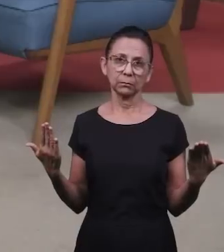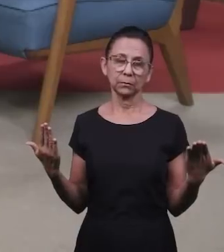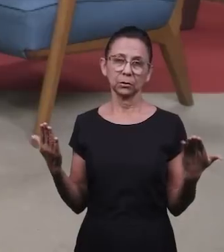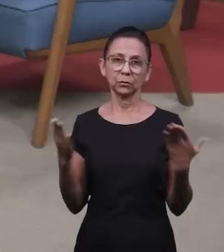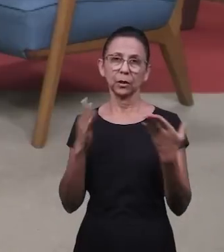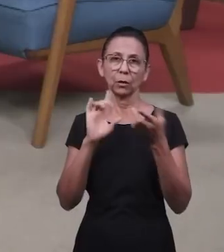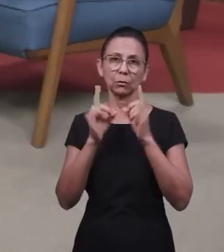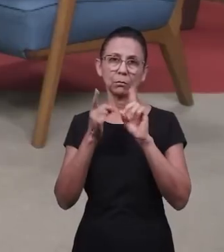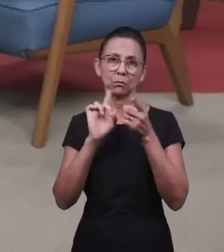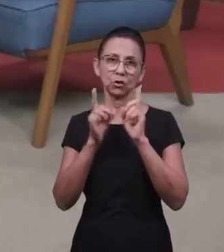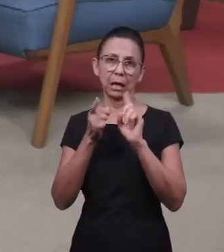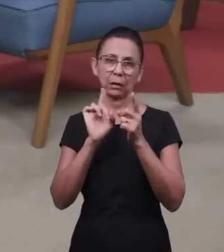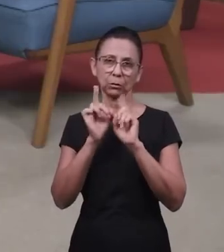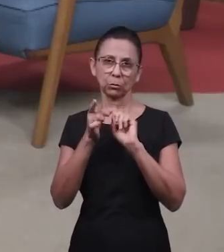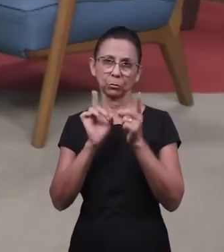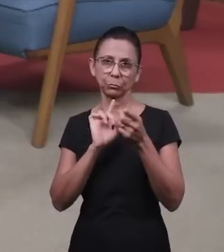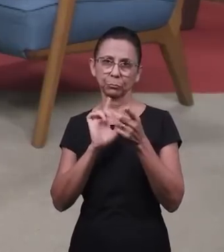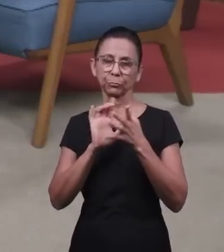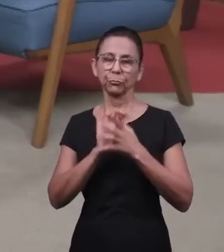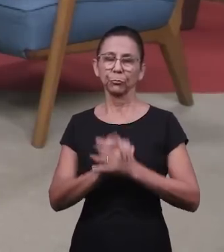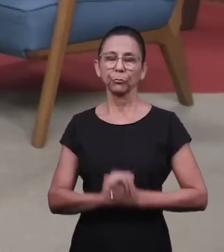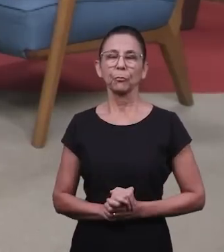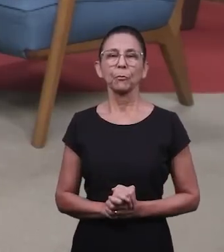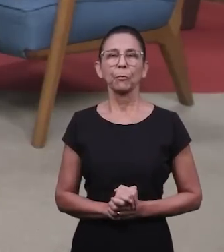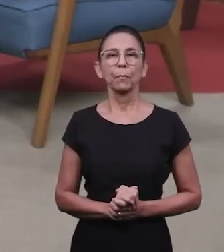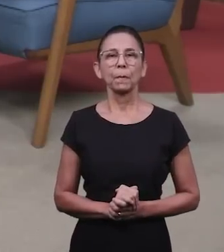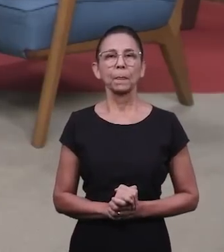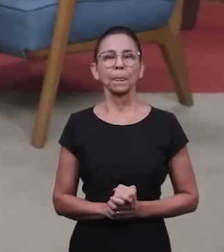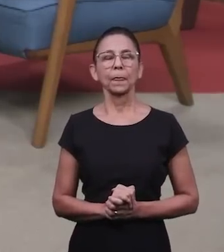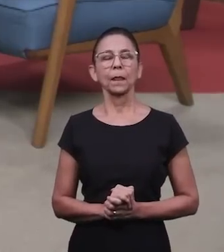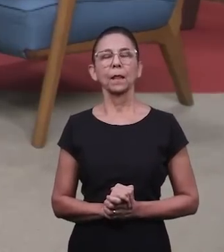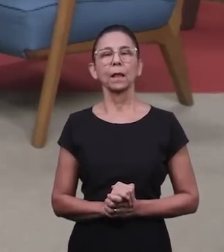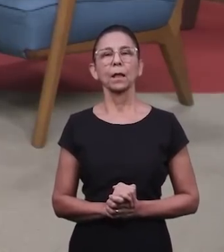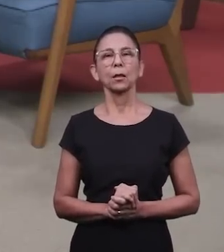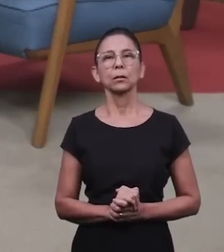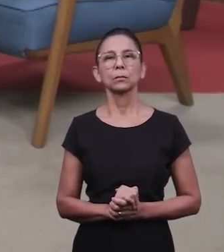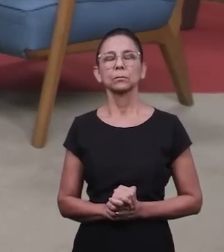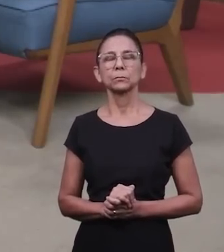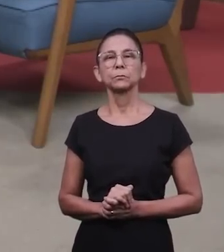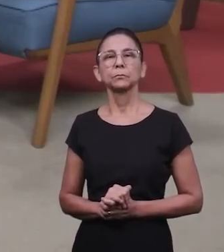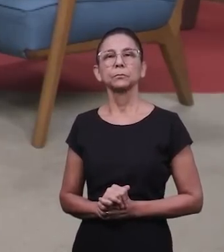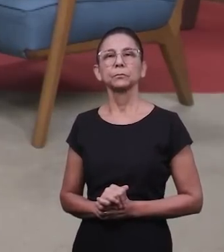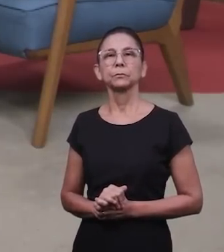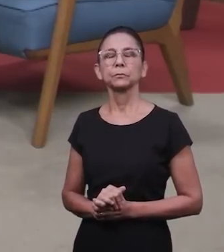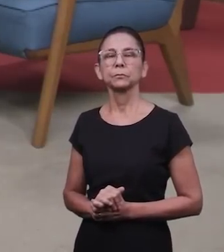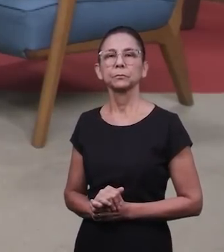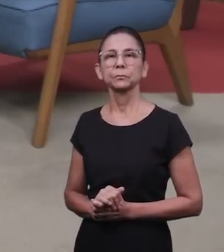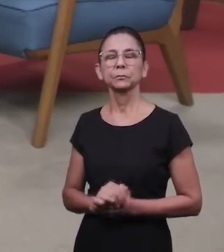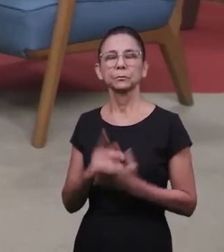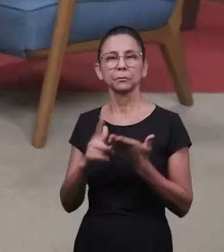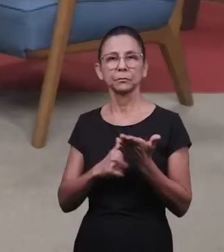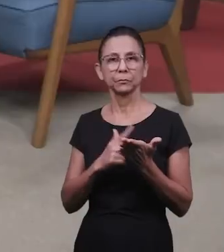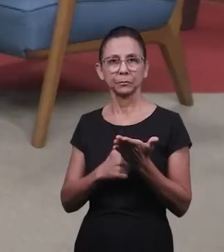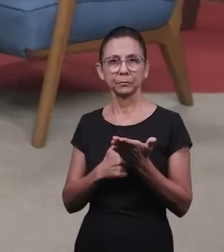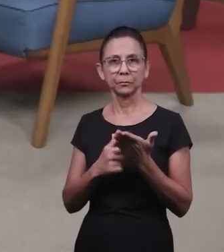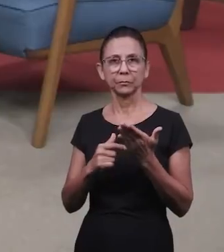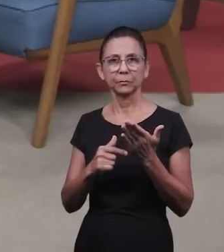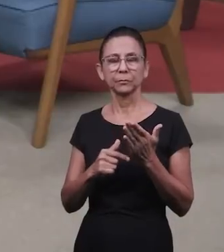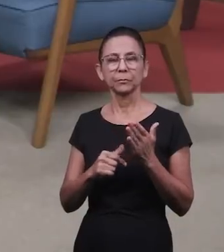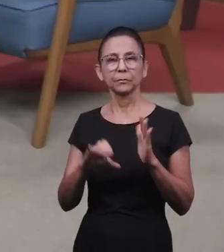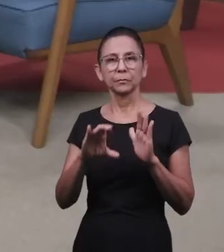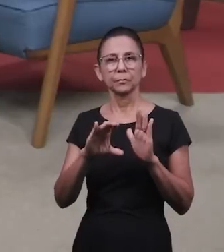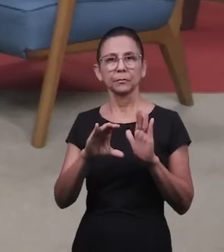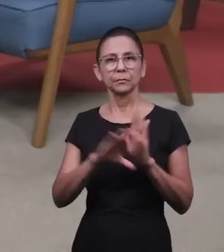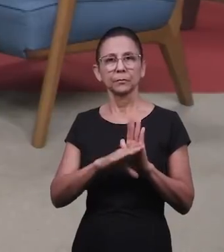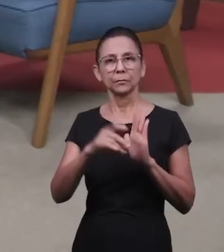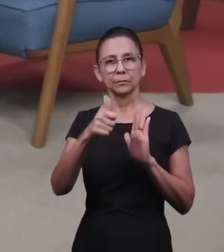vê a expressão do noivo, e aqui tipificando a noiva a igreja e o noivo o Senhor Jesus. Eu vou ler no livro de Cantares, no capítulo